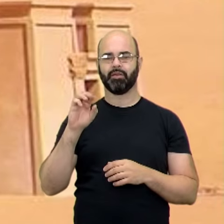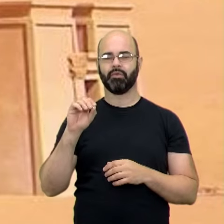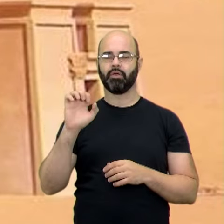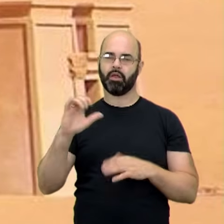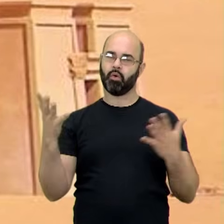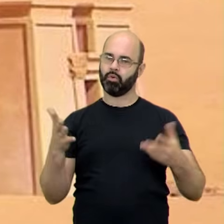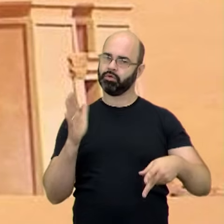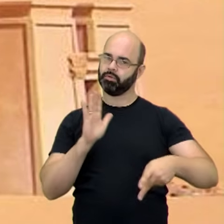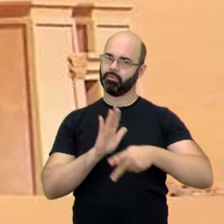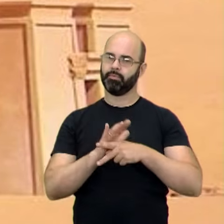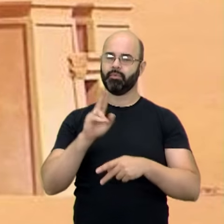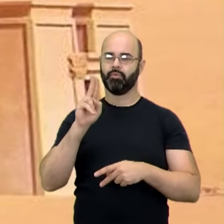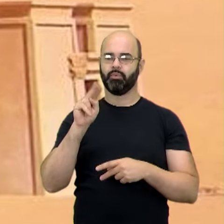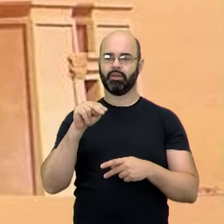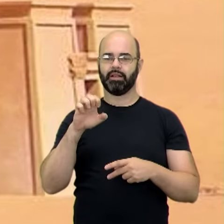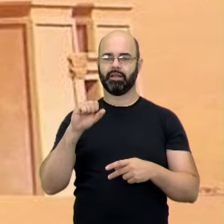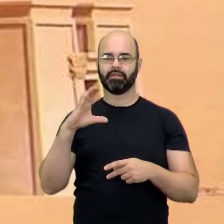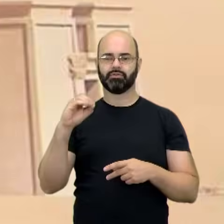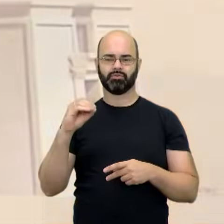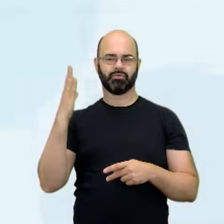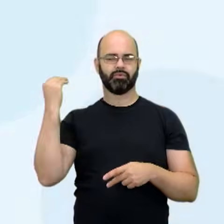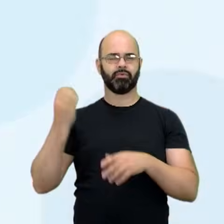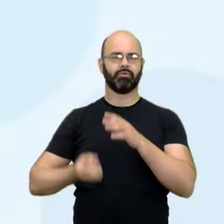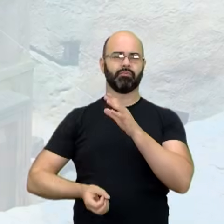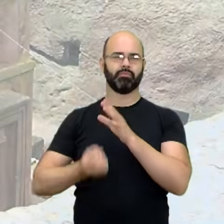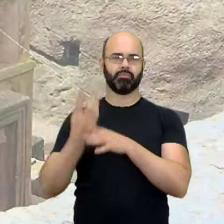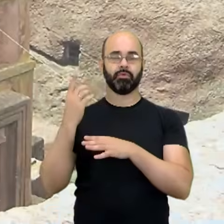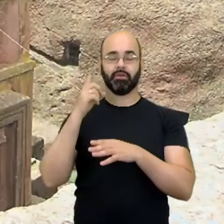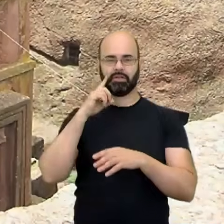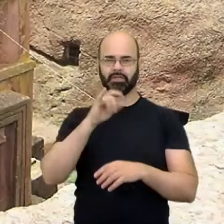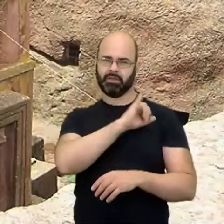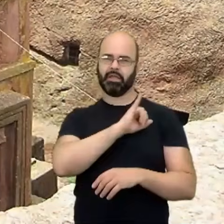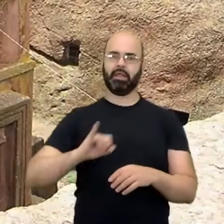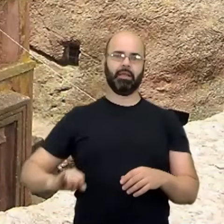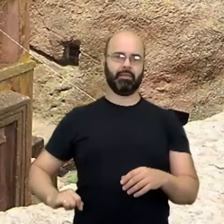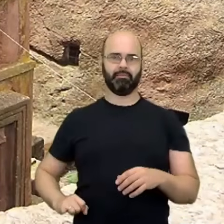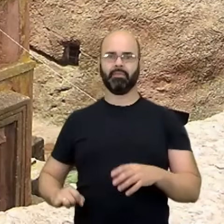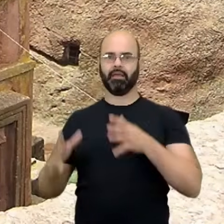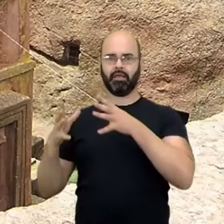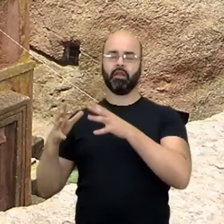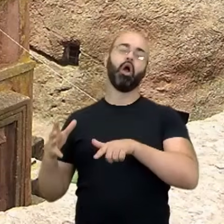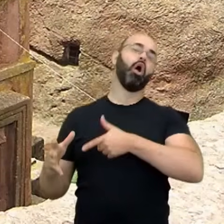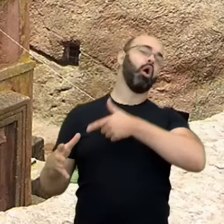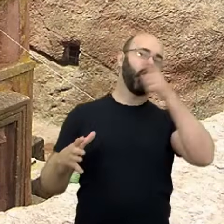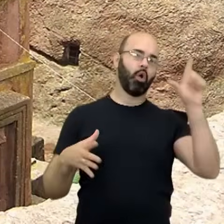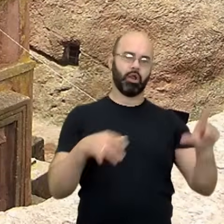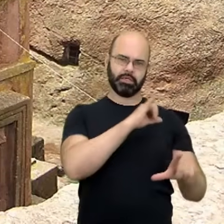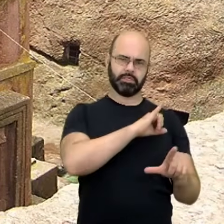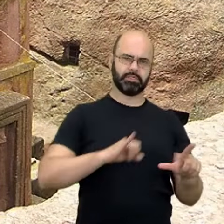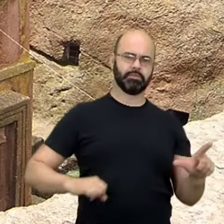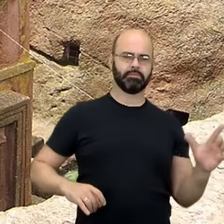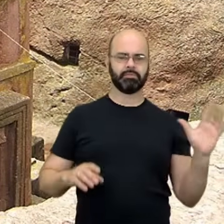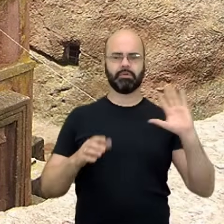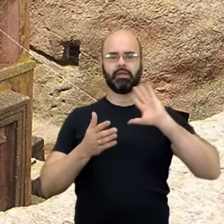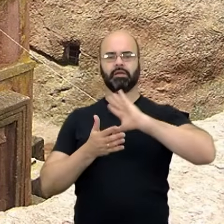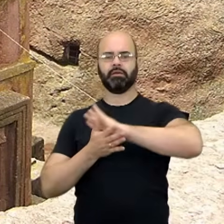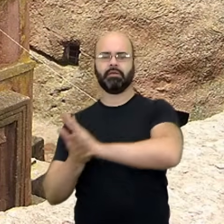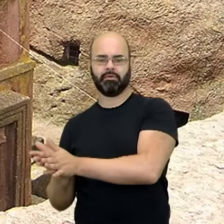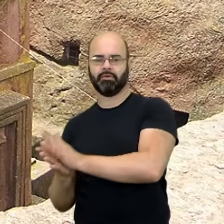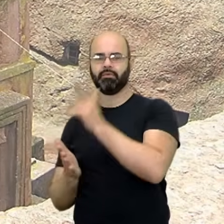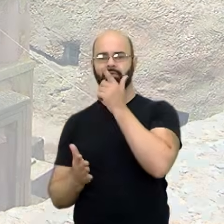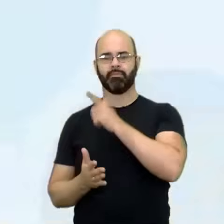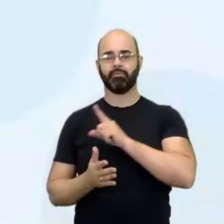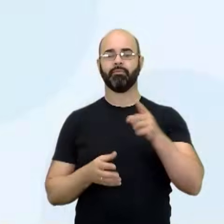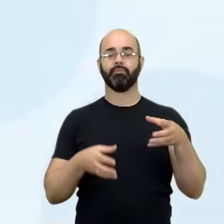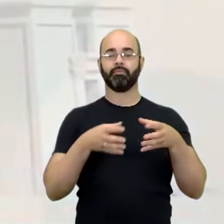Unesco. E aí esse império ele foi derrubado por um outro império também muito rico, que foi o reino Aksum. Só